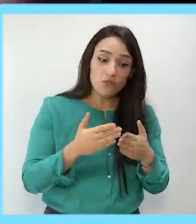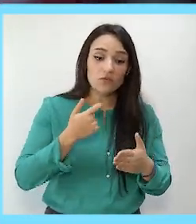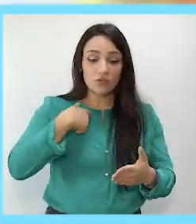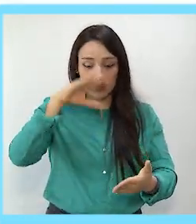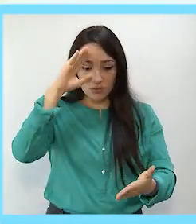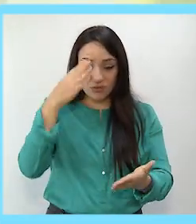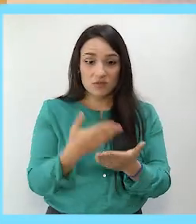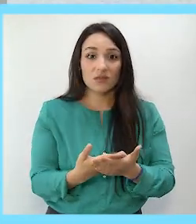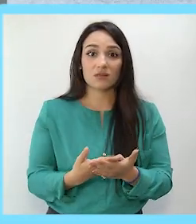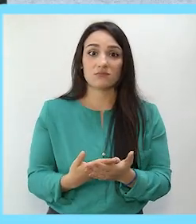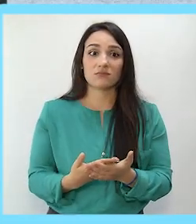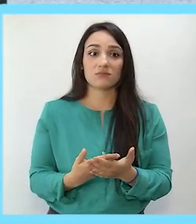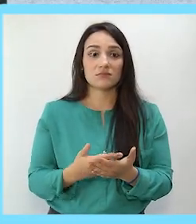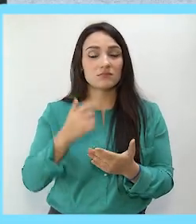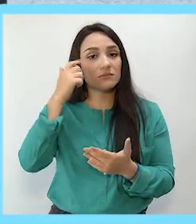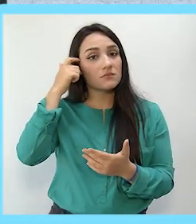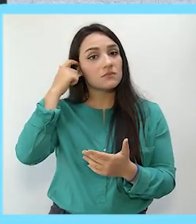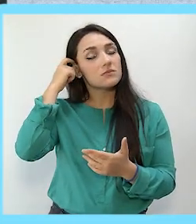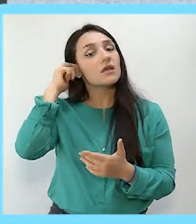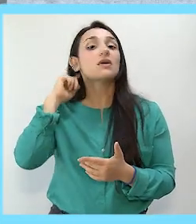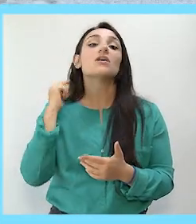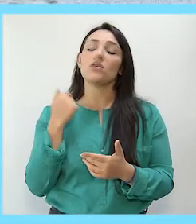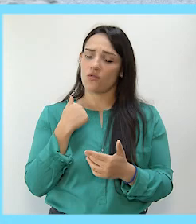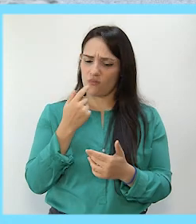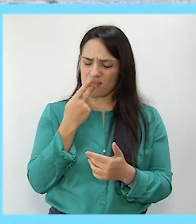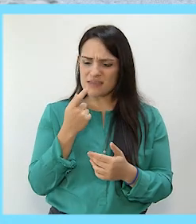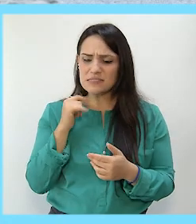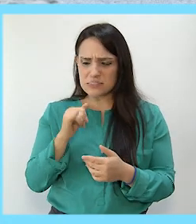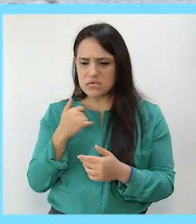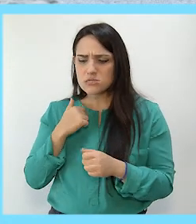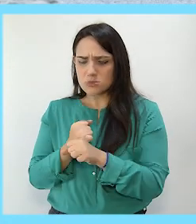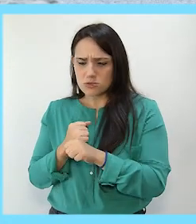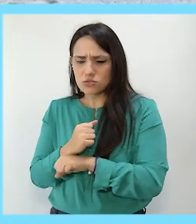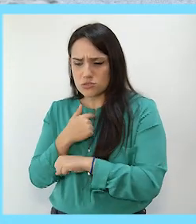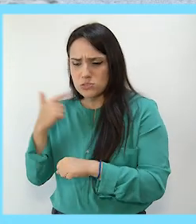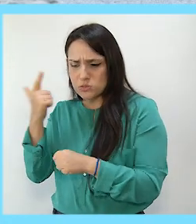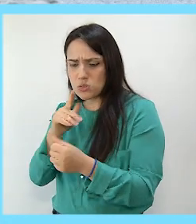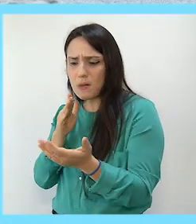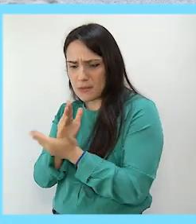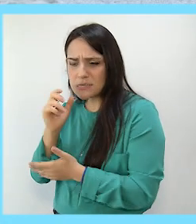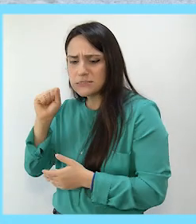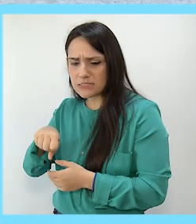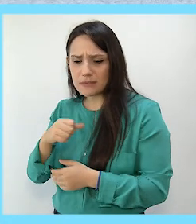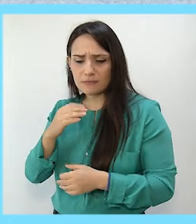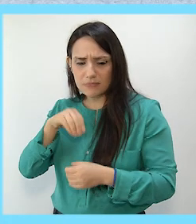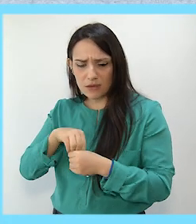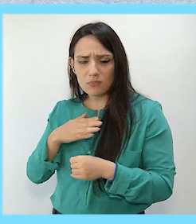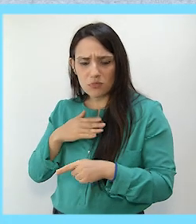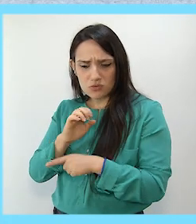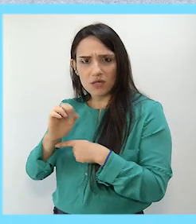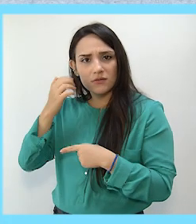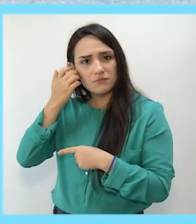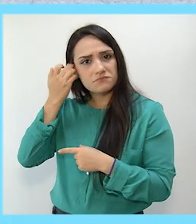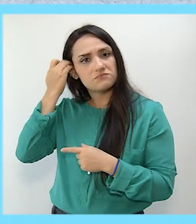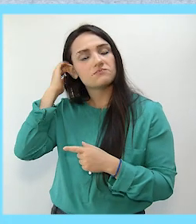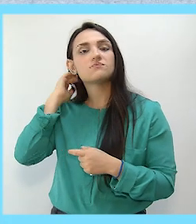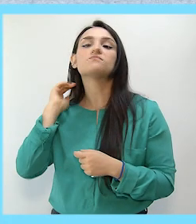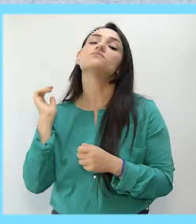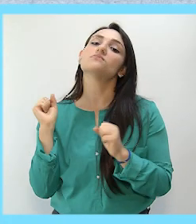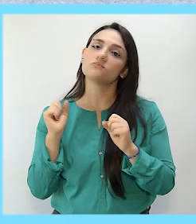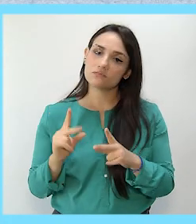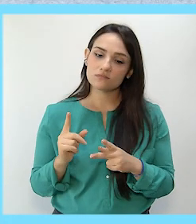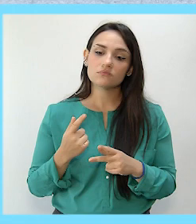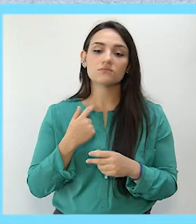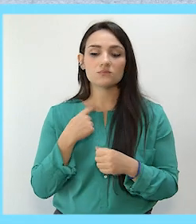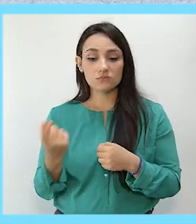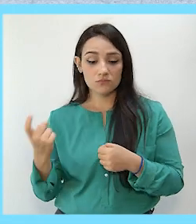e acreditação. Então eu falei, se eu voltar e tiver a mesma disciplina, eu sei que eu vou conseguir passar no meu estado. E foi o que eu fiz. Eu